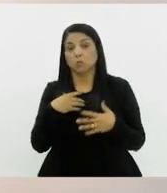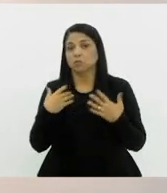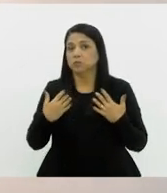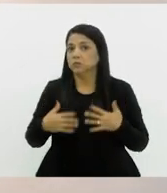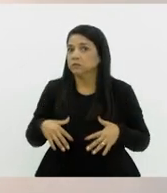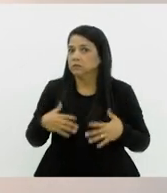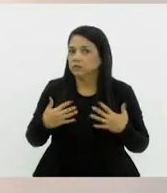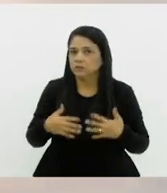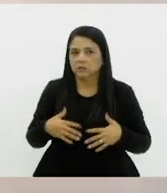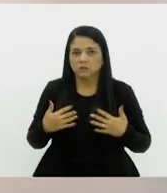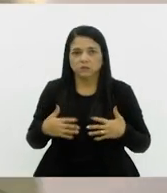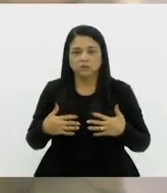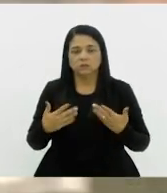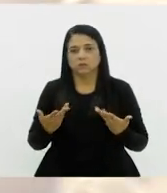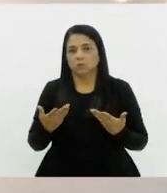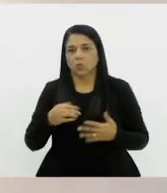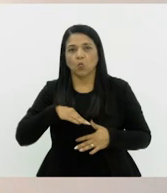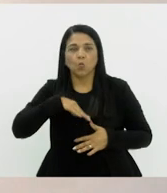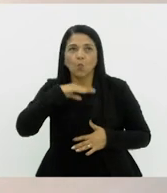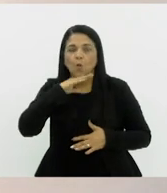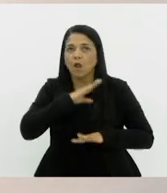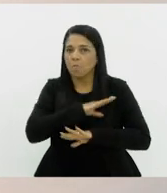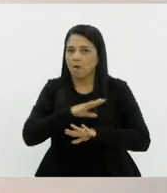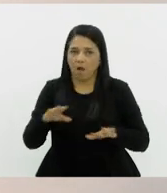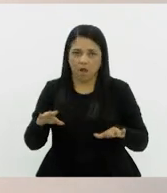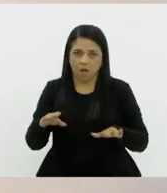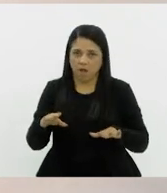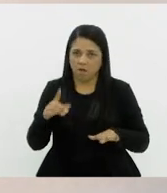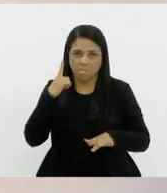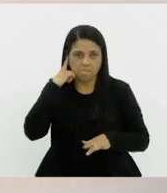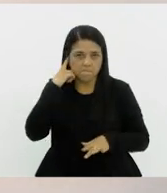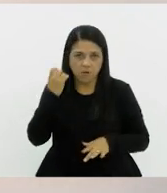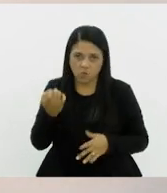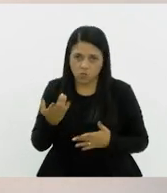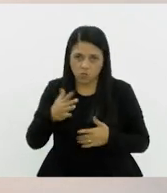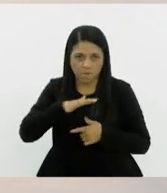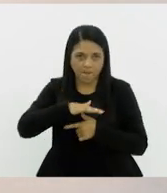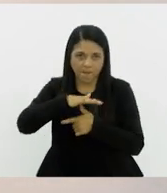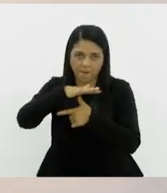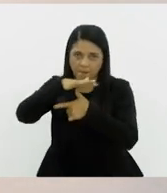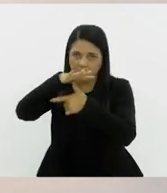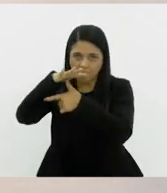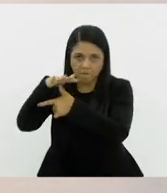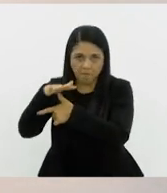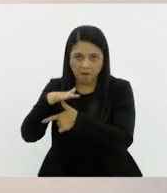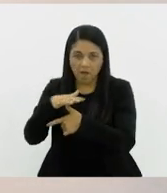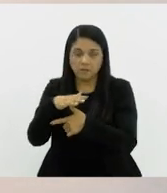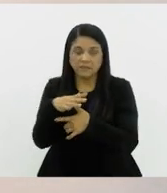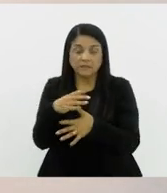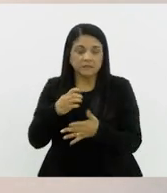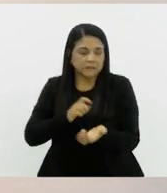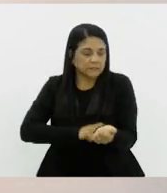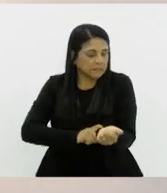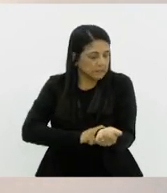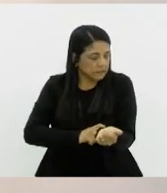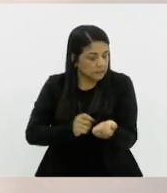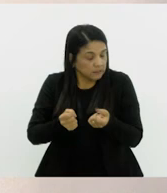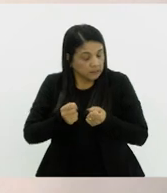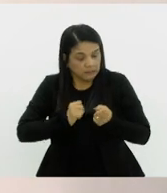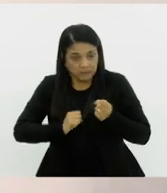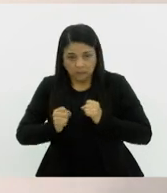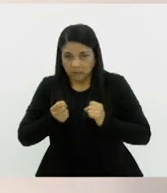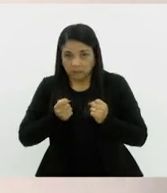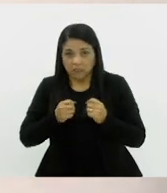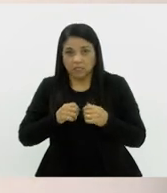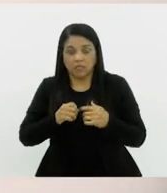desesperados. Ninguém aguenta mais. A gente não está aguentando. É irritação, é ansiedade, é